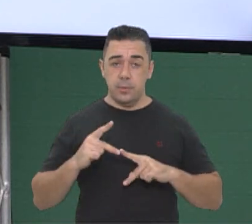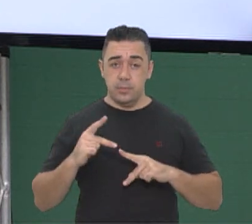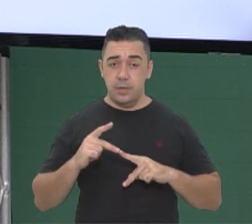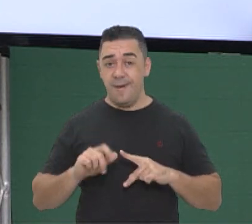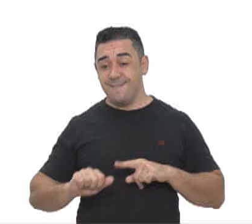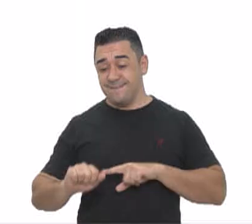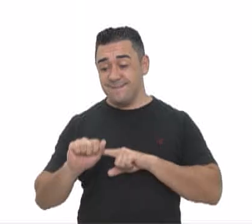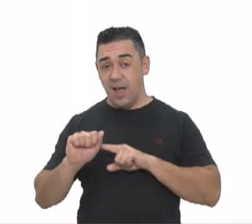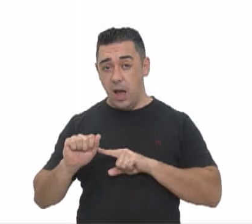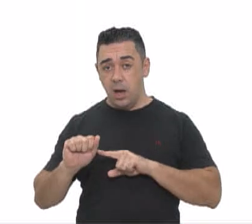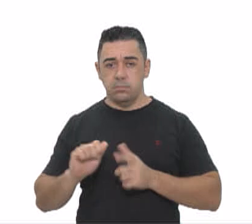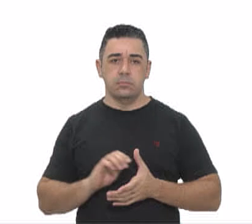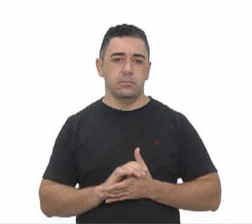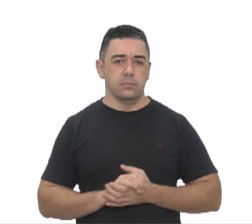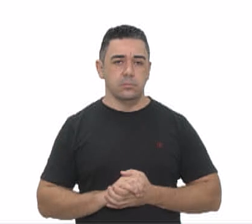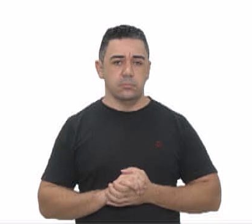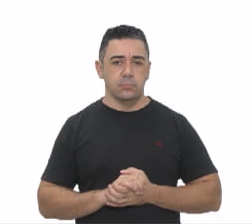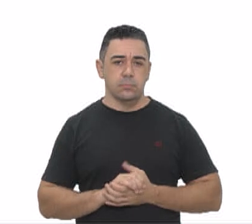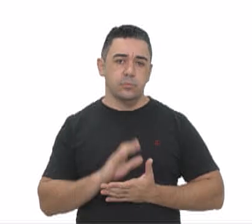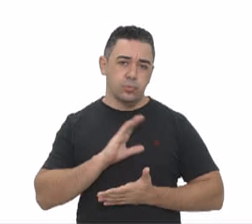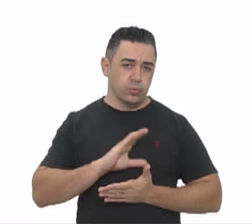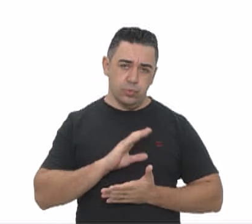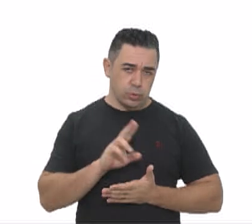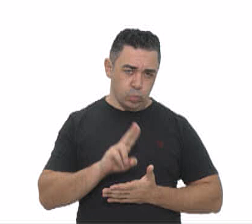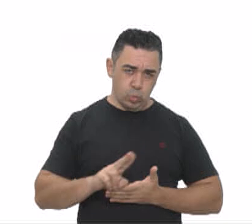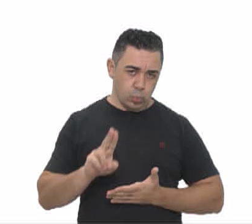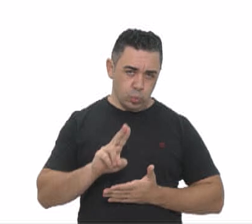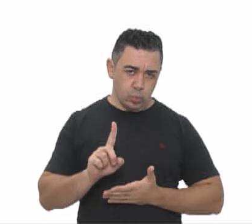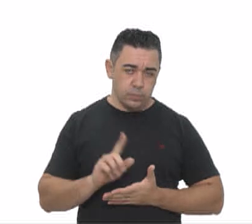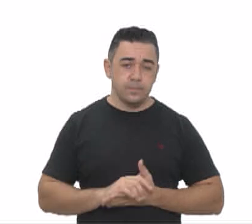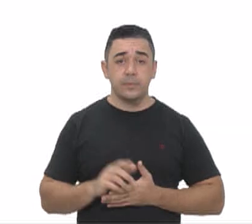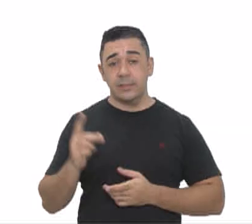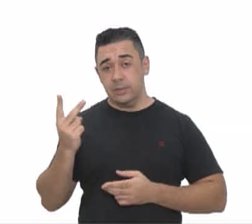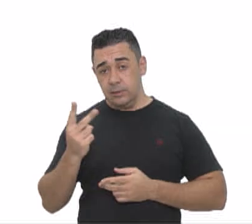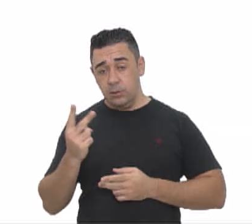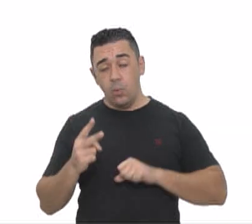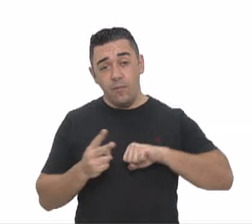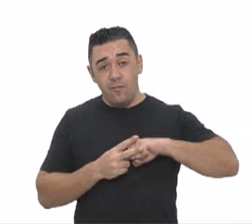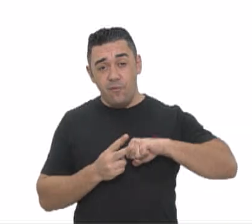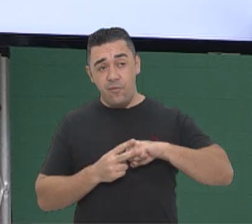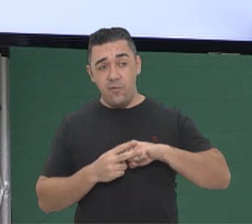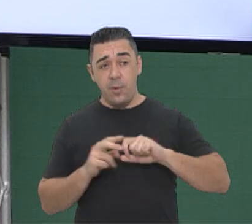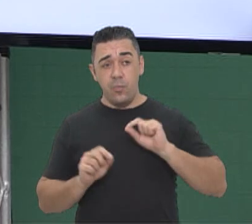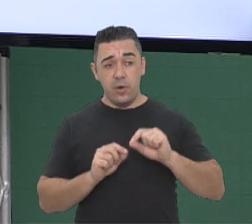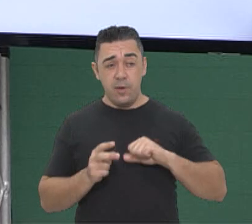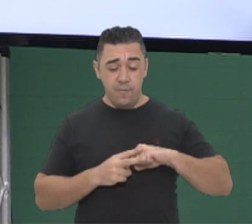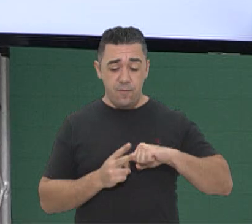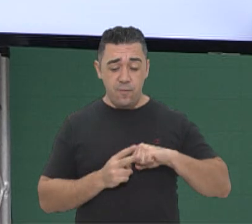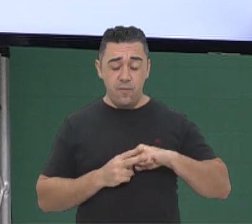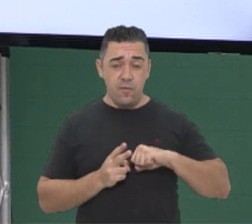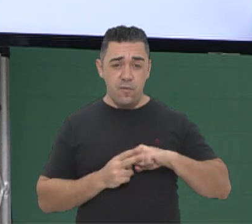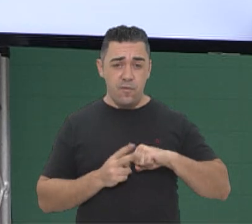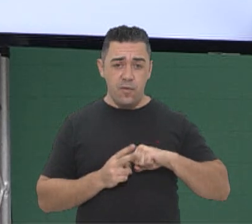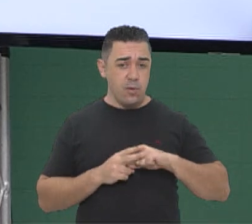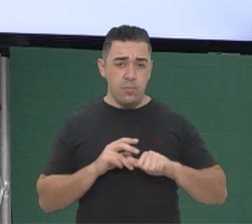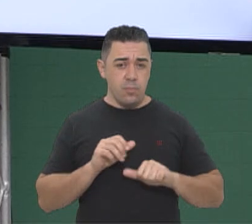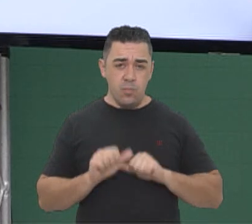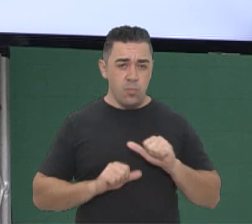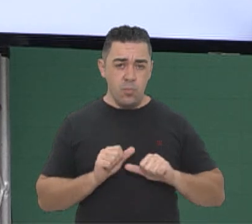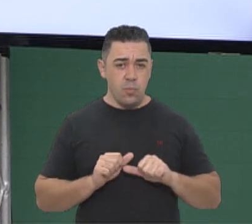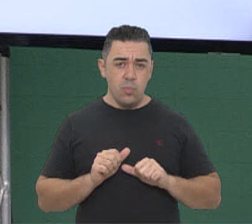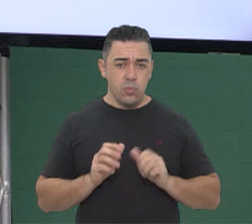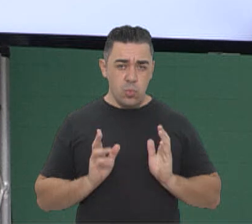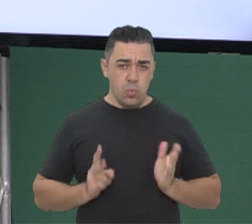usamos é a preposição a. O português não usa. E o segundo verbo é um verbo que se mantém no infinitivo.